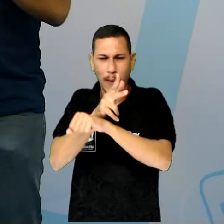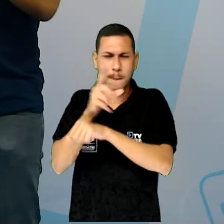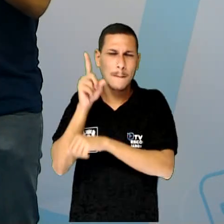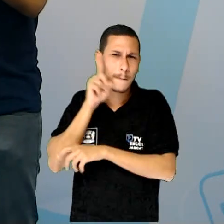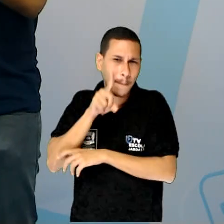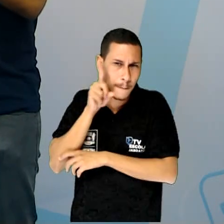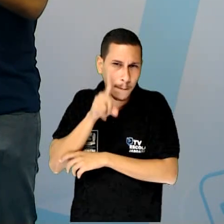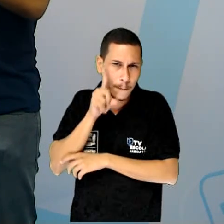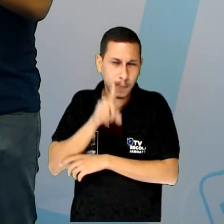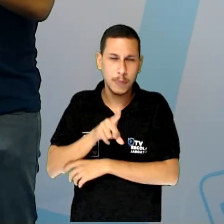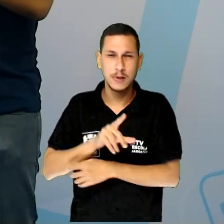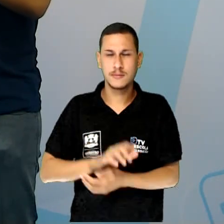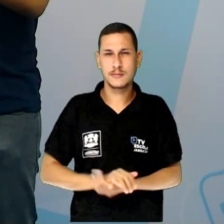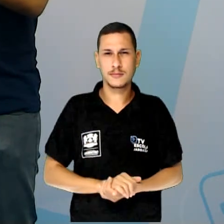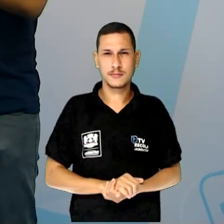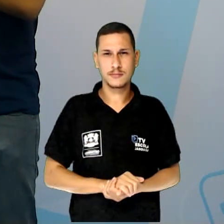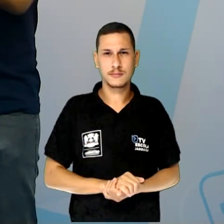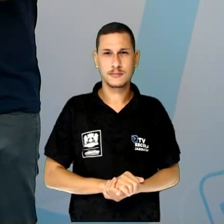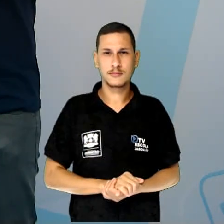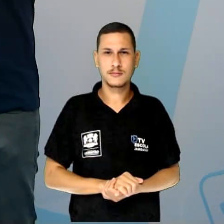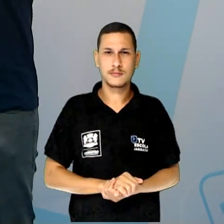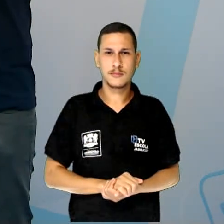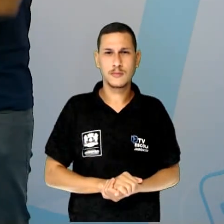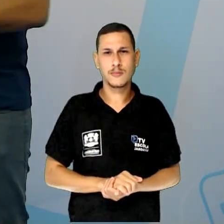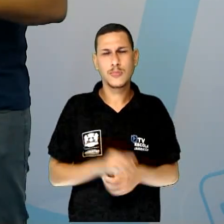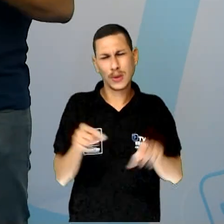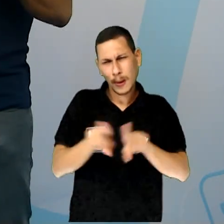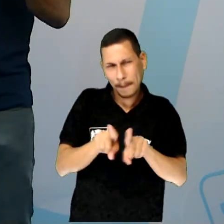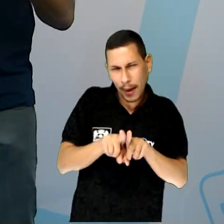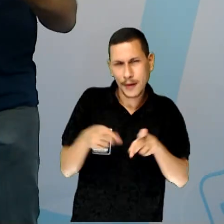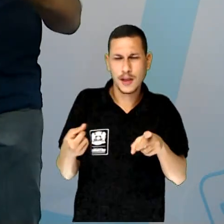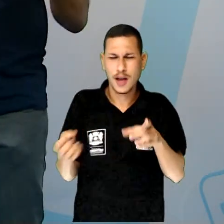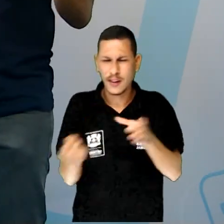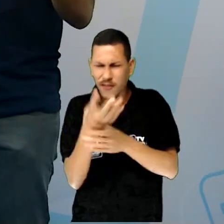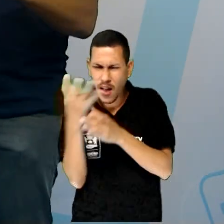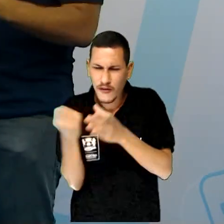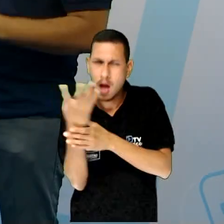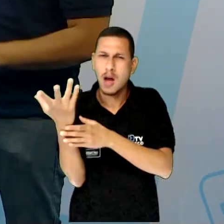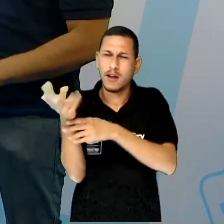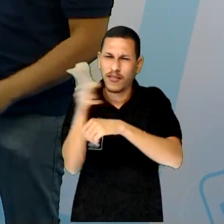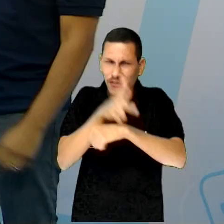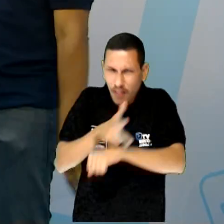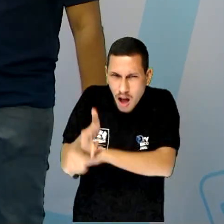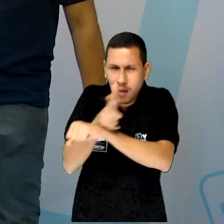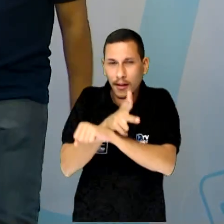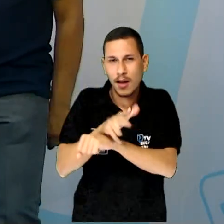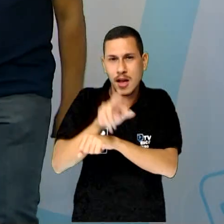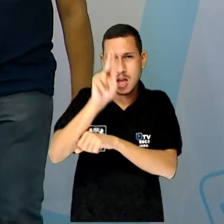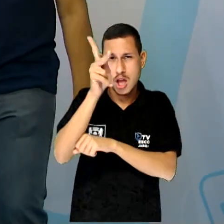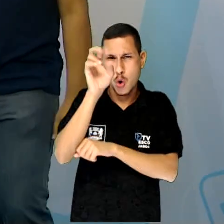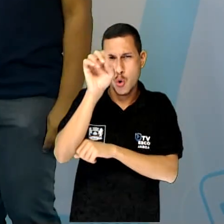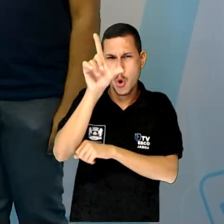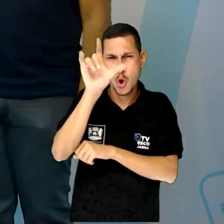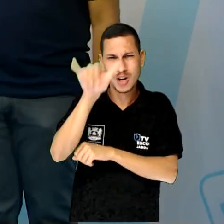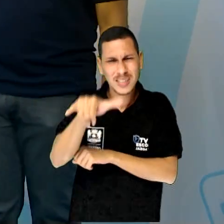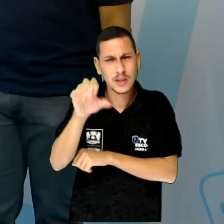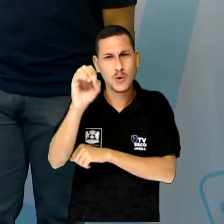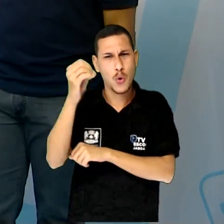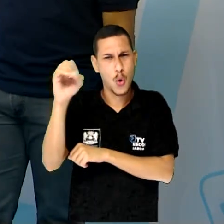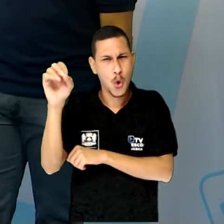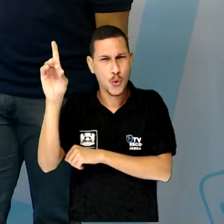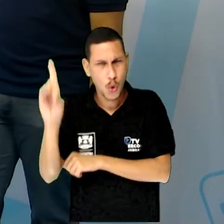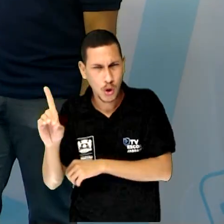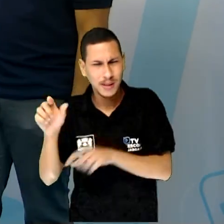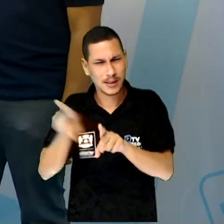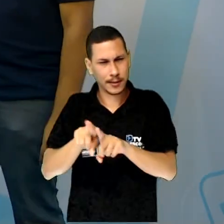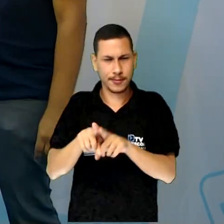americanos, né? A questão de Hollywood. Tudo isso está voltado para o setor de entretenimento, que eles também são